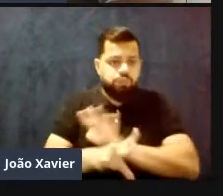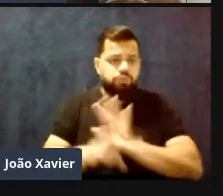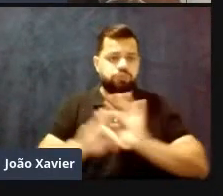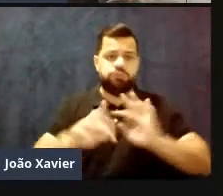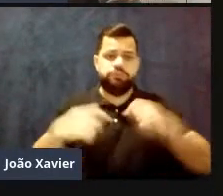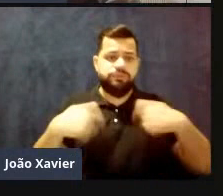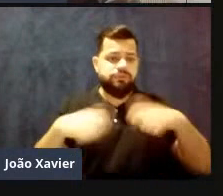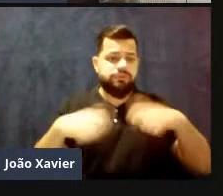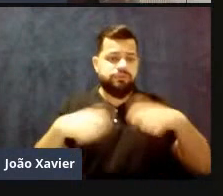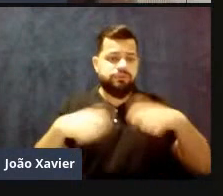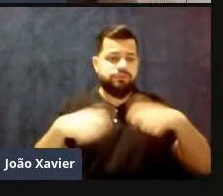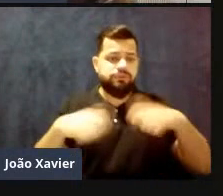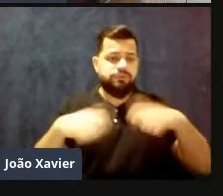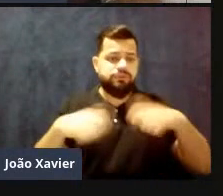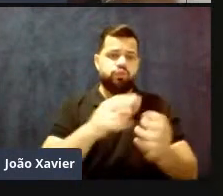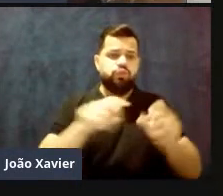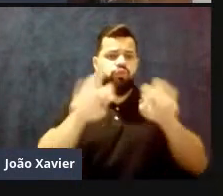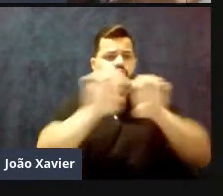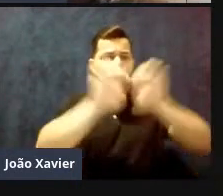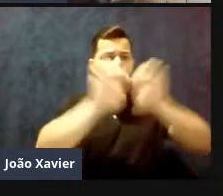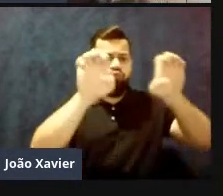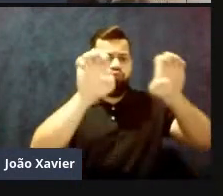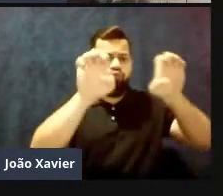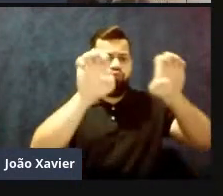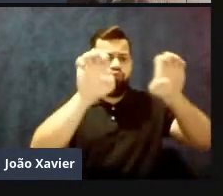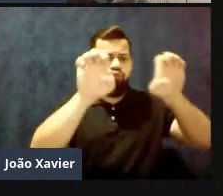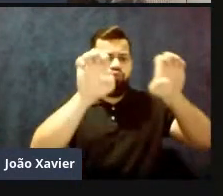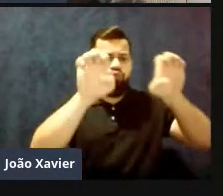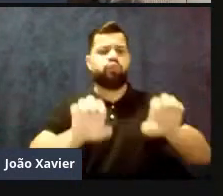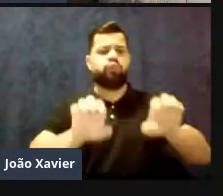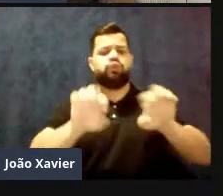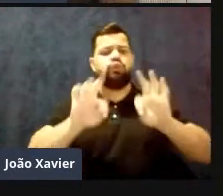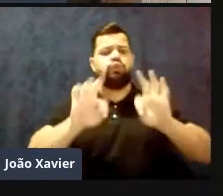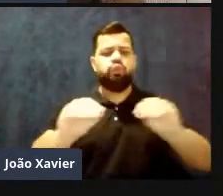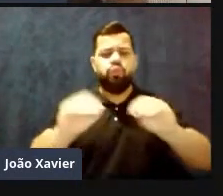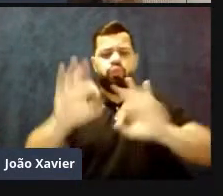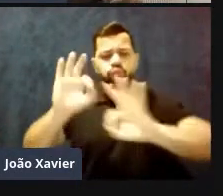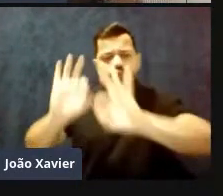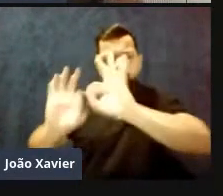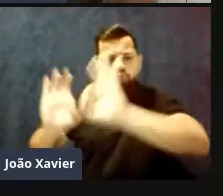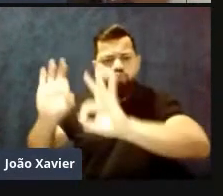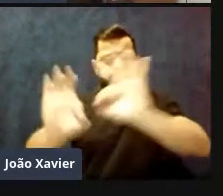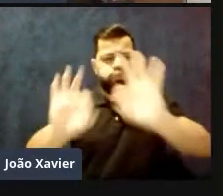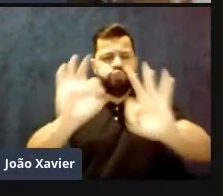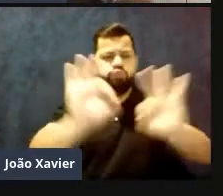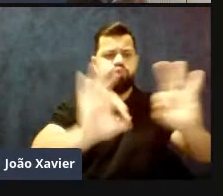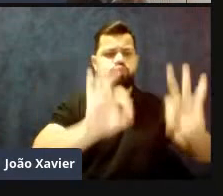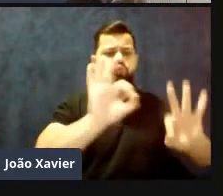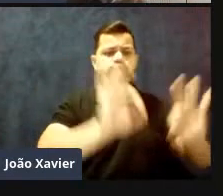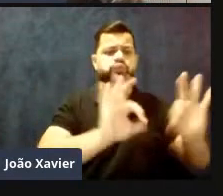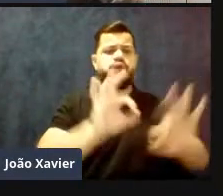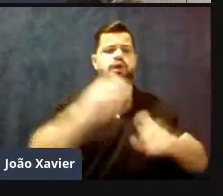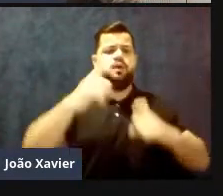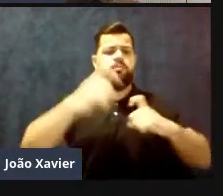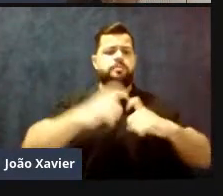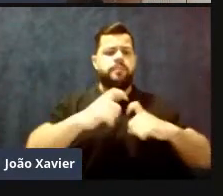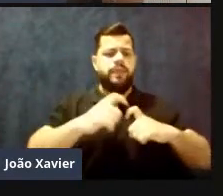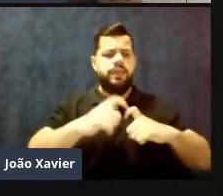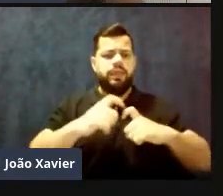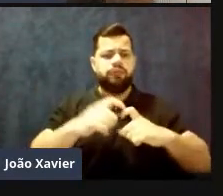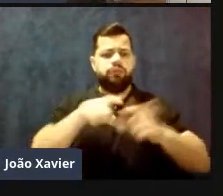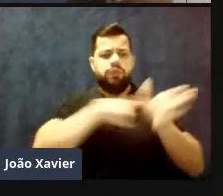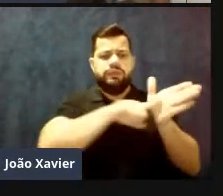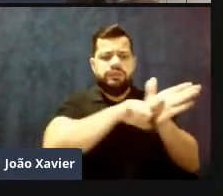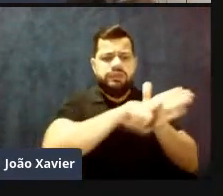estrutura medicamentosa, logística de avaliação de especialidades médicas e não médicas, de realização de exames laboratoriais e de